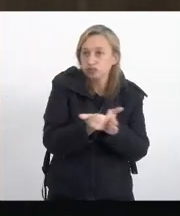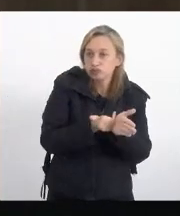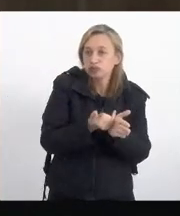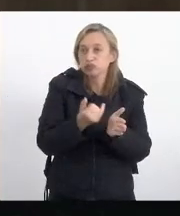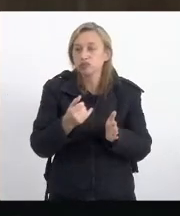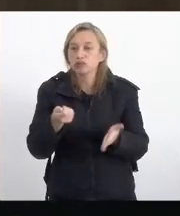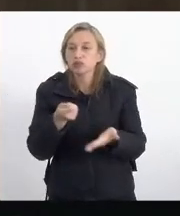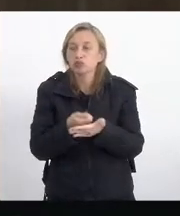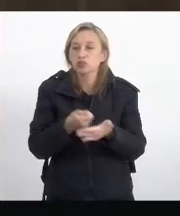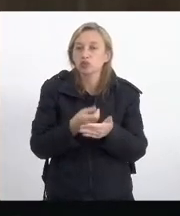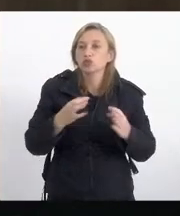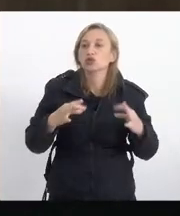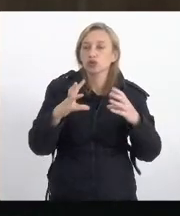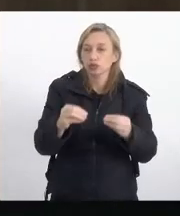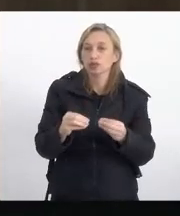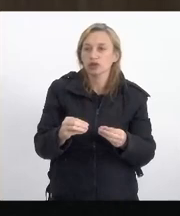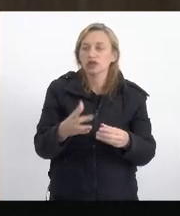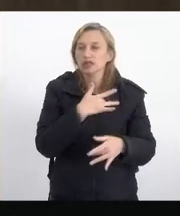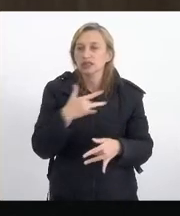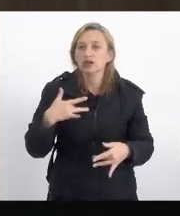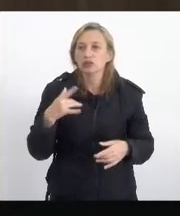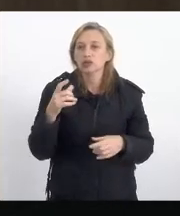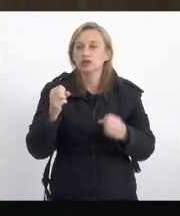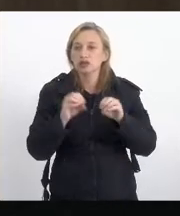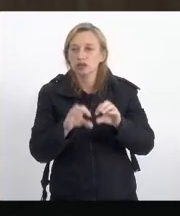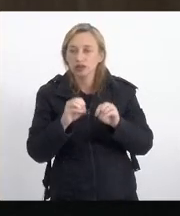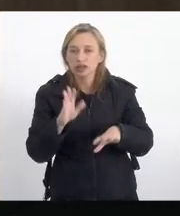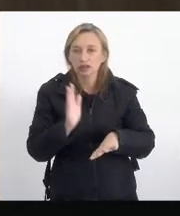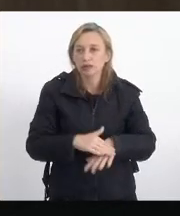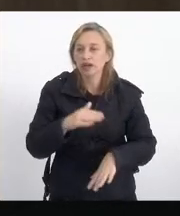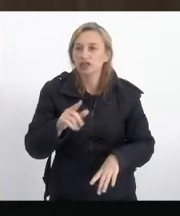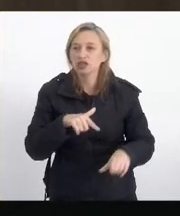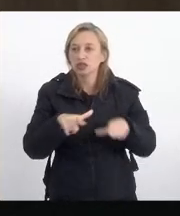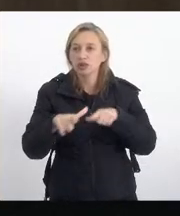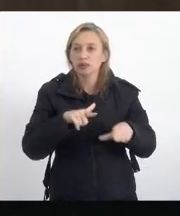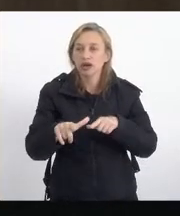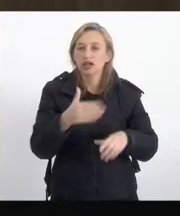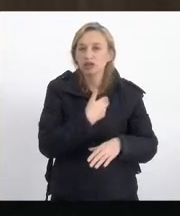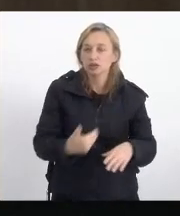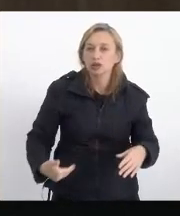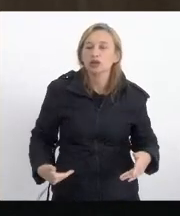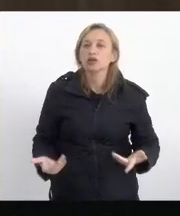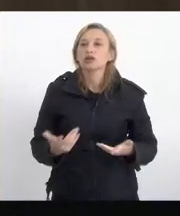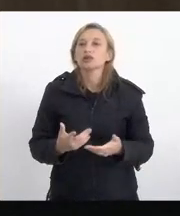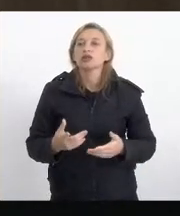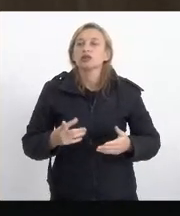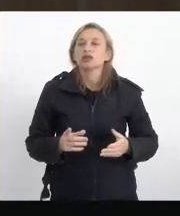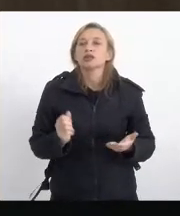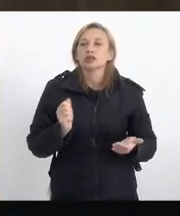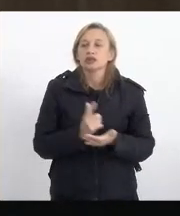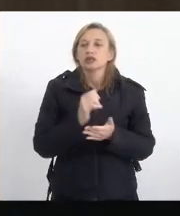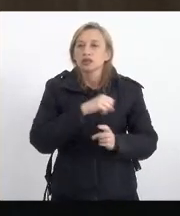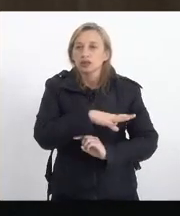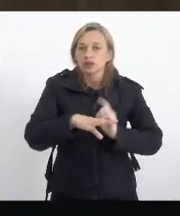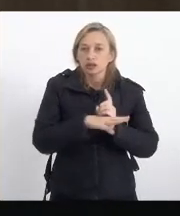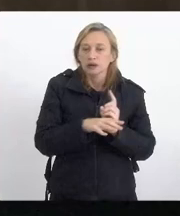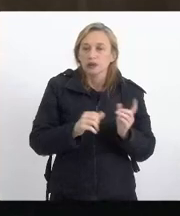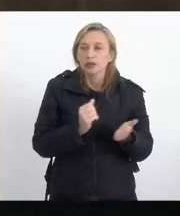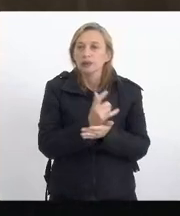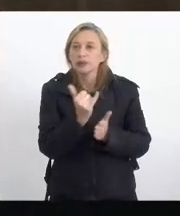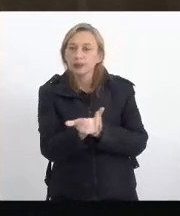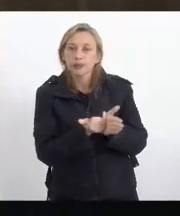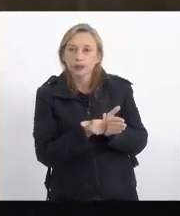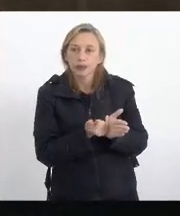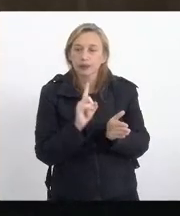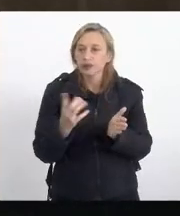fundamentais obrigatórios e saúde, educação e demais serviços de utilidade pública são bancados pela sociedade pagando taxas e impostos que